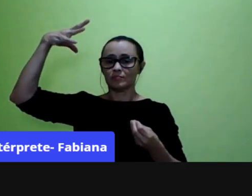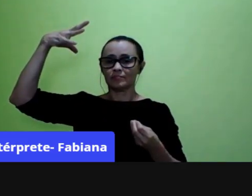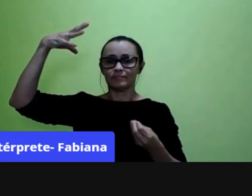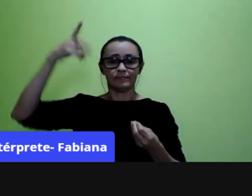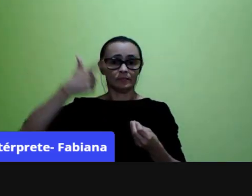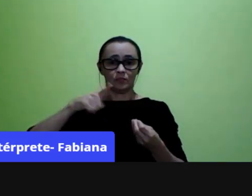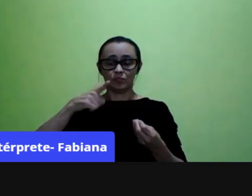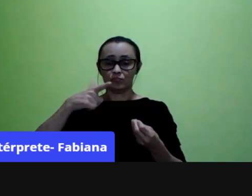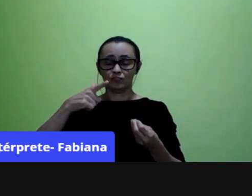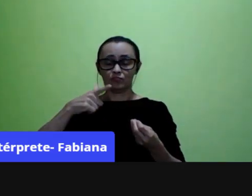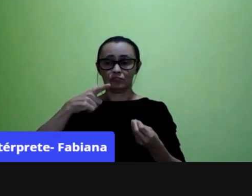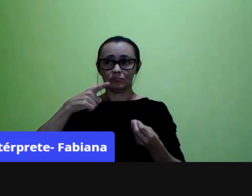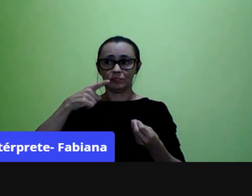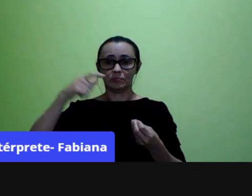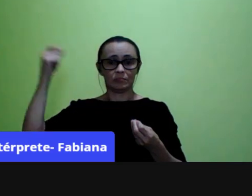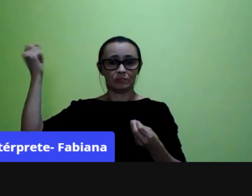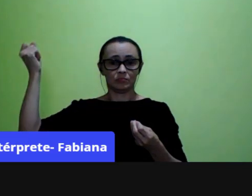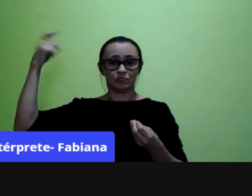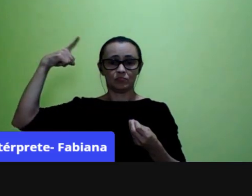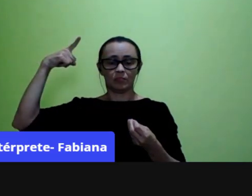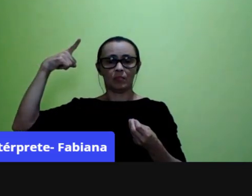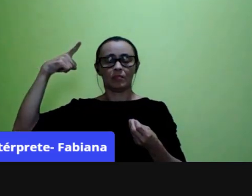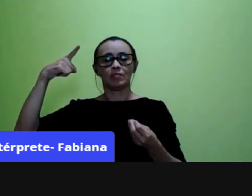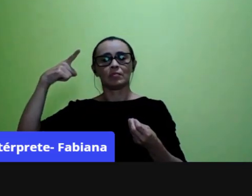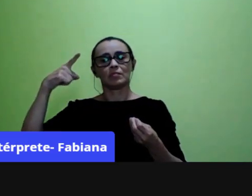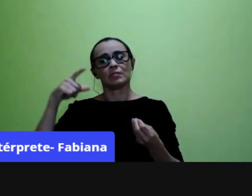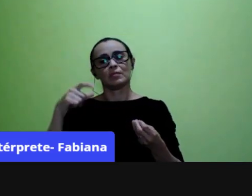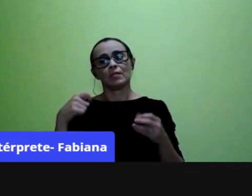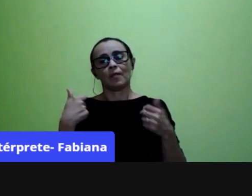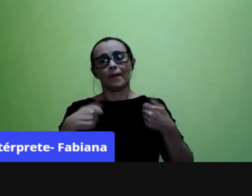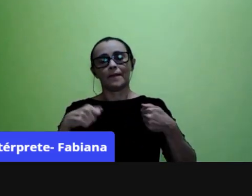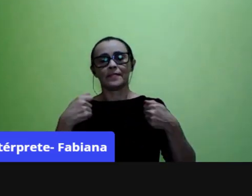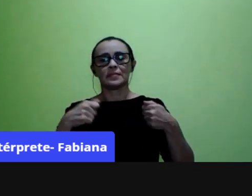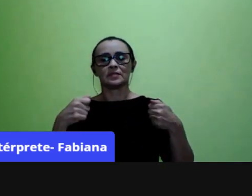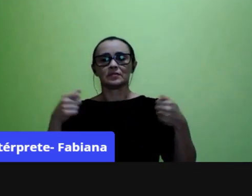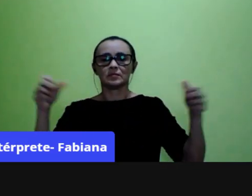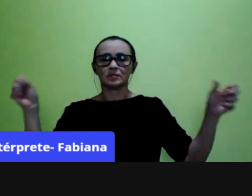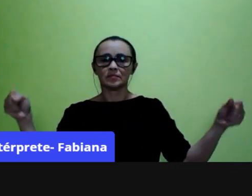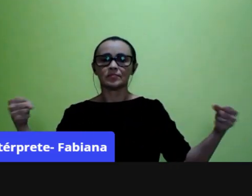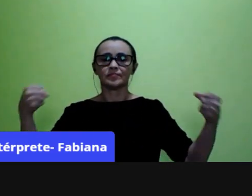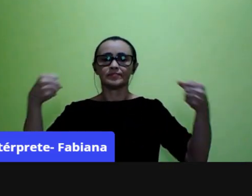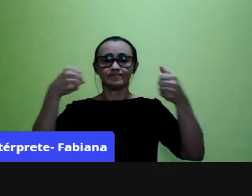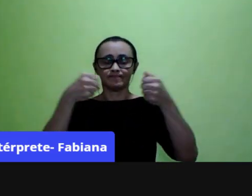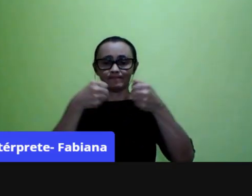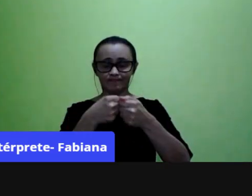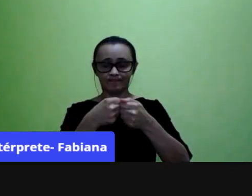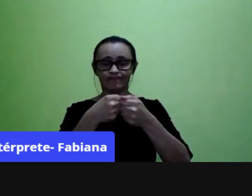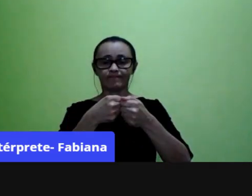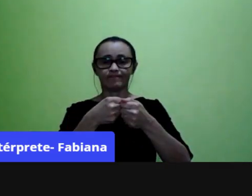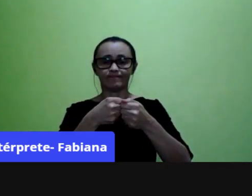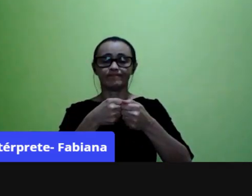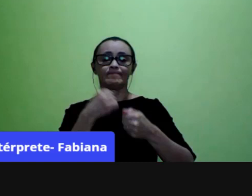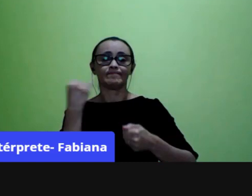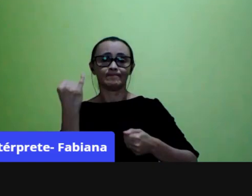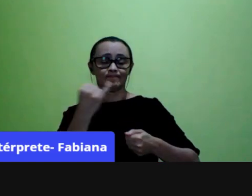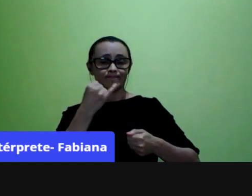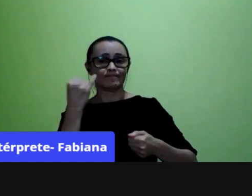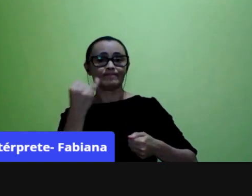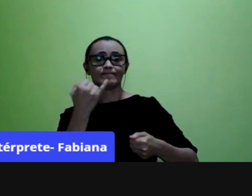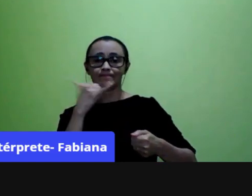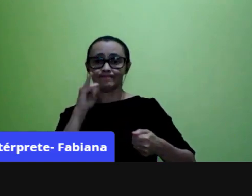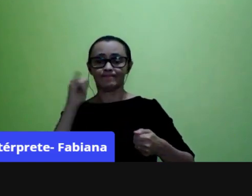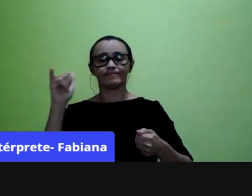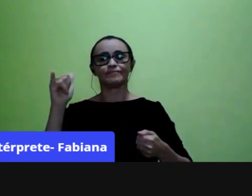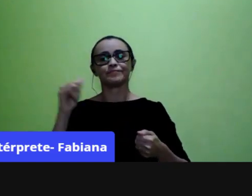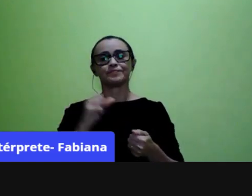isolar fechando as janelas. Eu preciso utilizar da luz elétrica de dentro do cômodo, certo? A